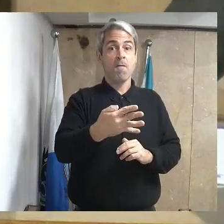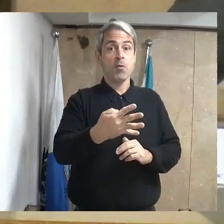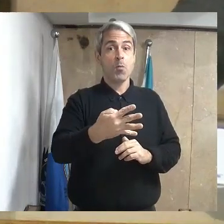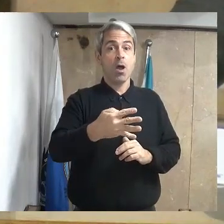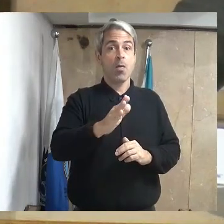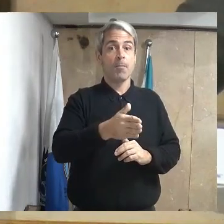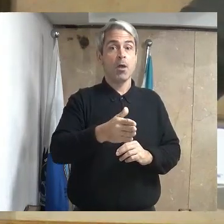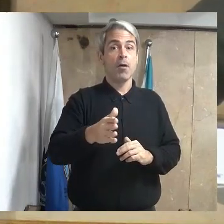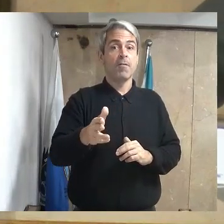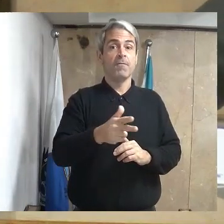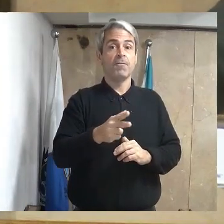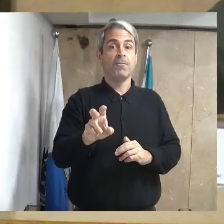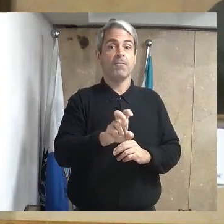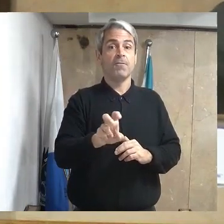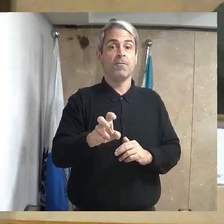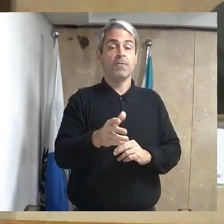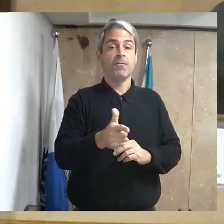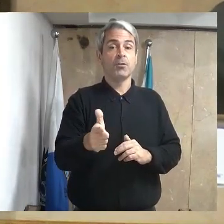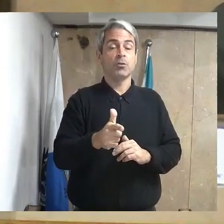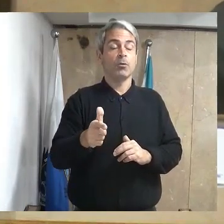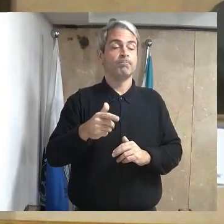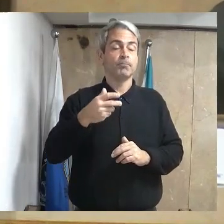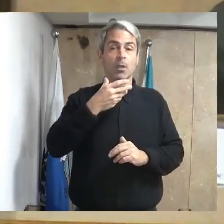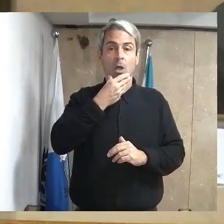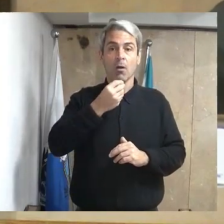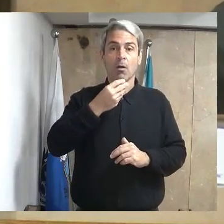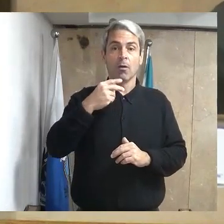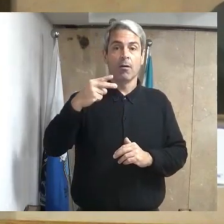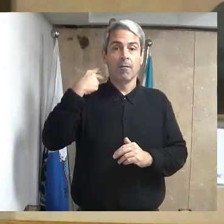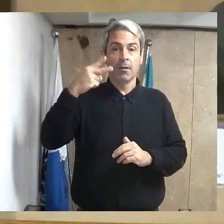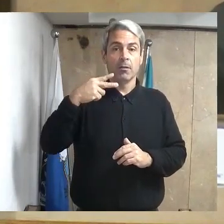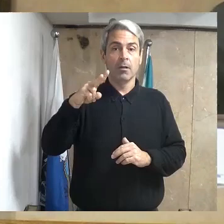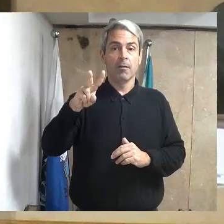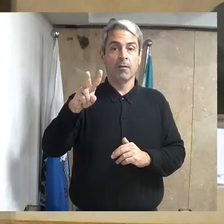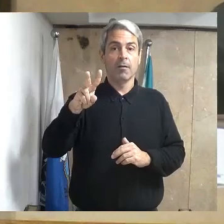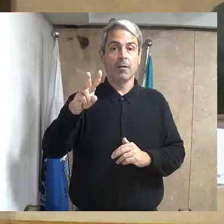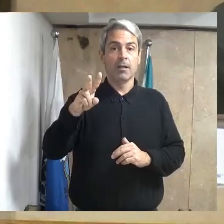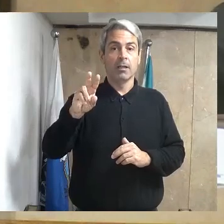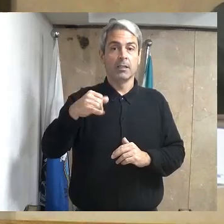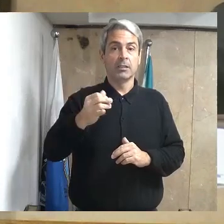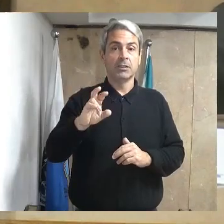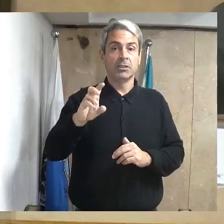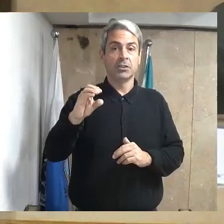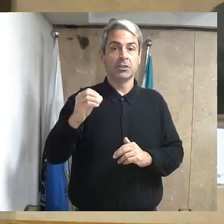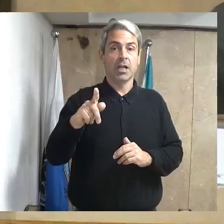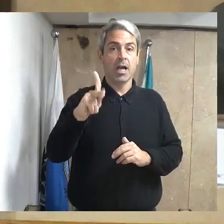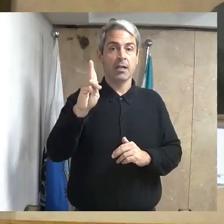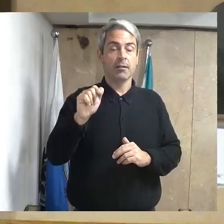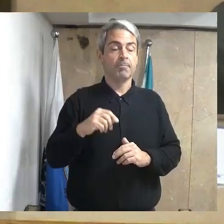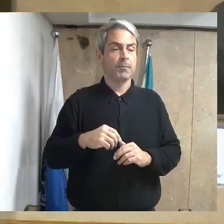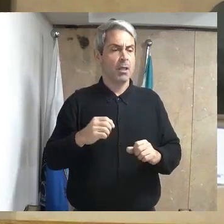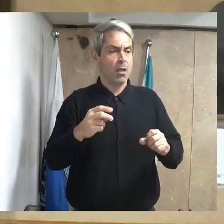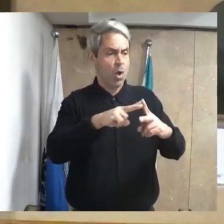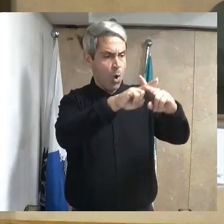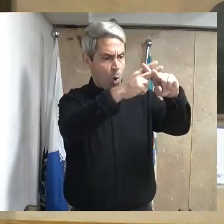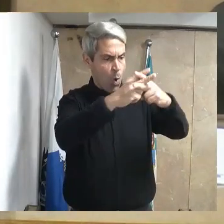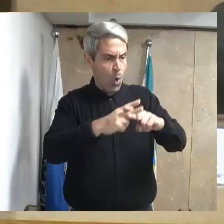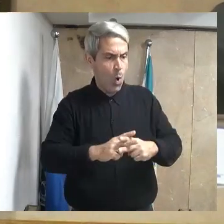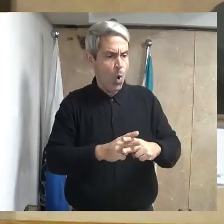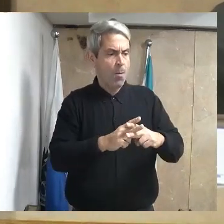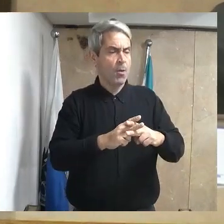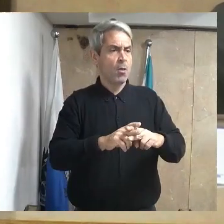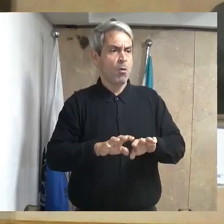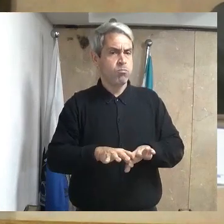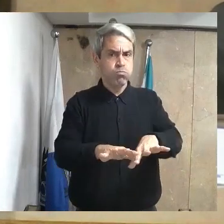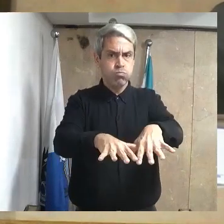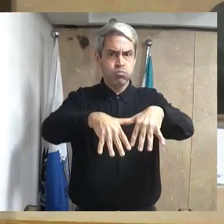5021/2022, do excelentíssimo senhor vereador Jacques Wagner dos Santos, solicitando ao excelentíssimo senhor prefeito a reforma geral, incluindo pintura das arquibancadas,